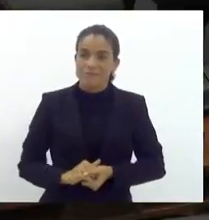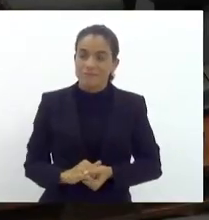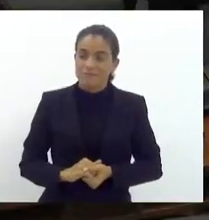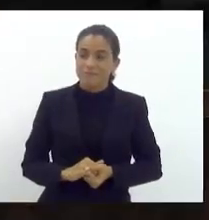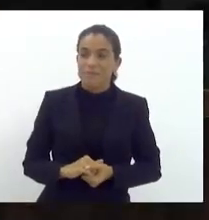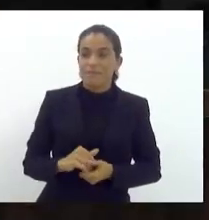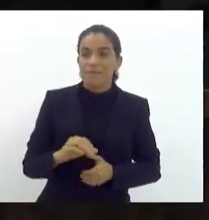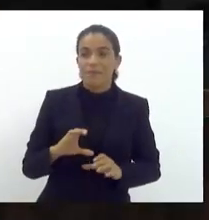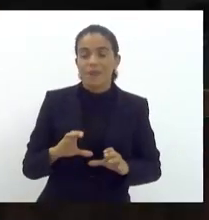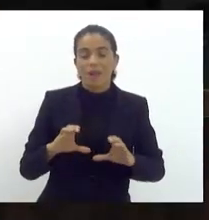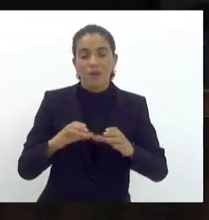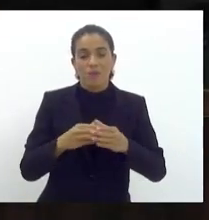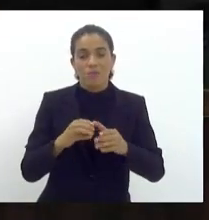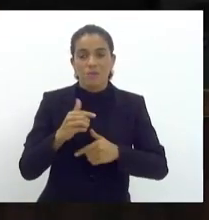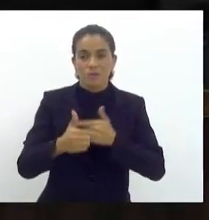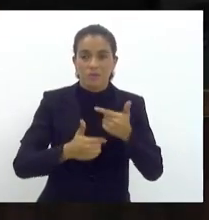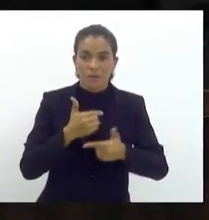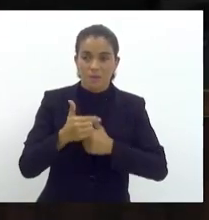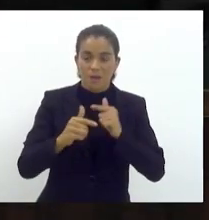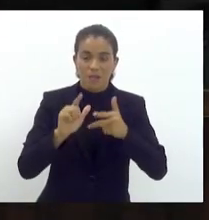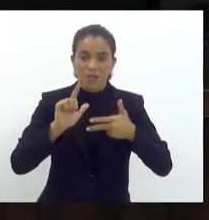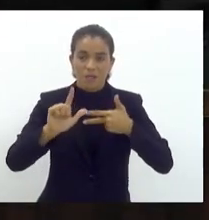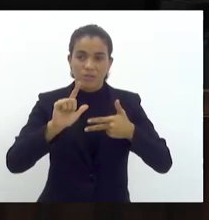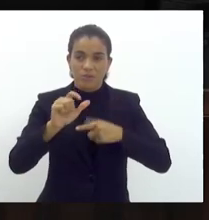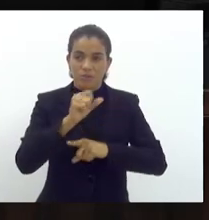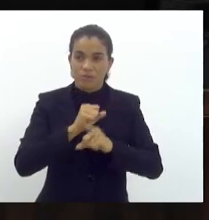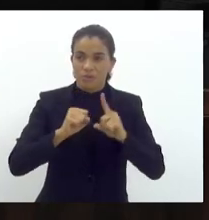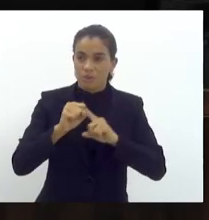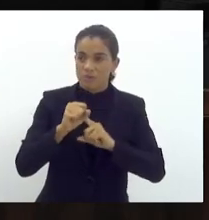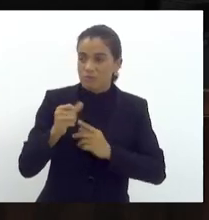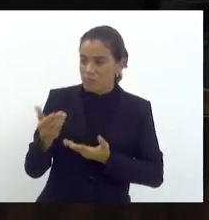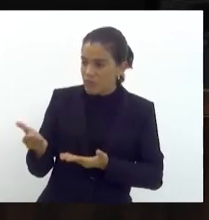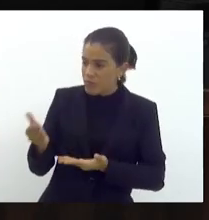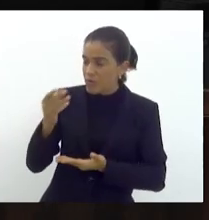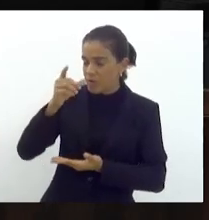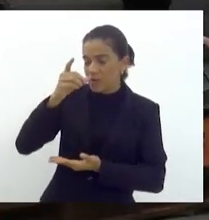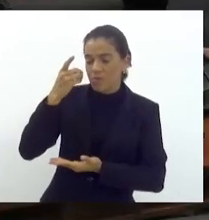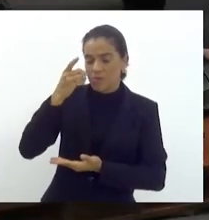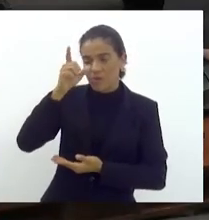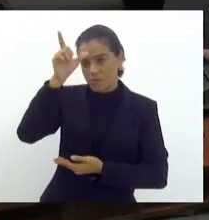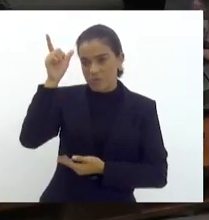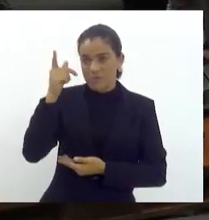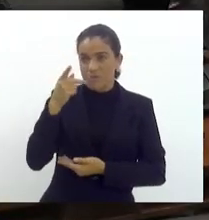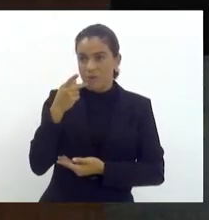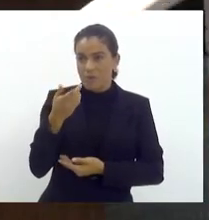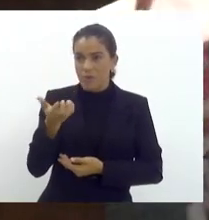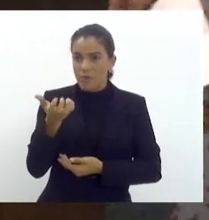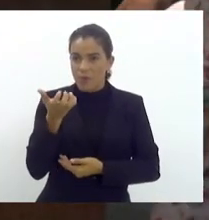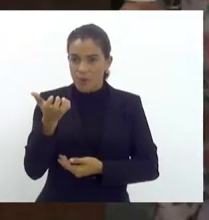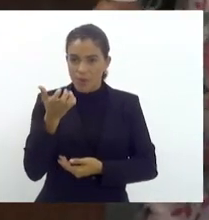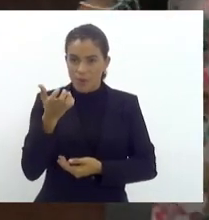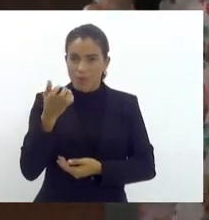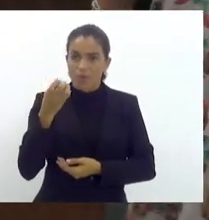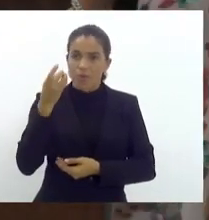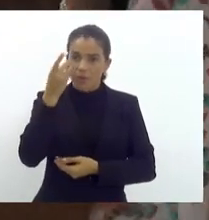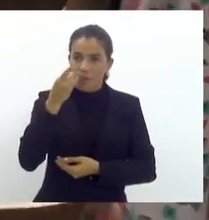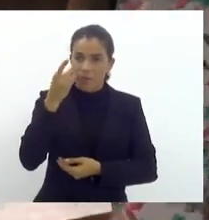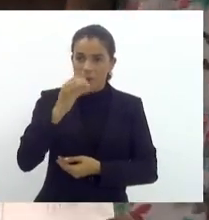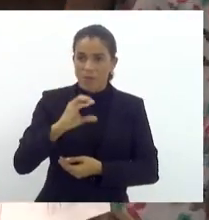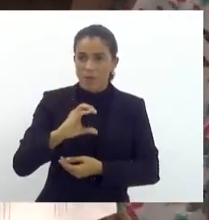pela comissão de trabalho legislação social Presidente por favor eu queria que o deputado